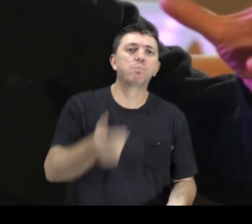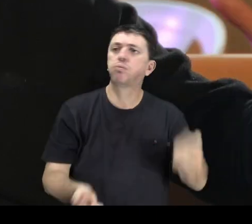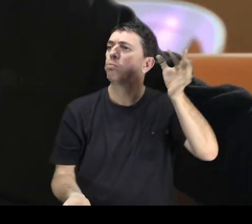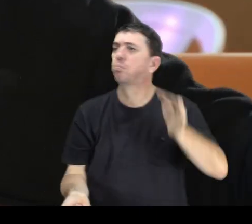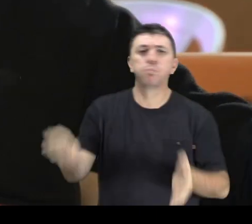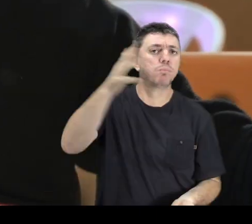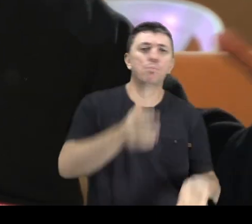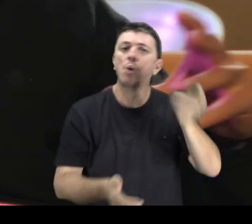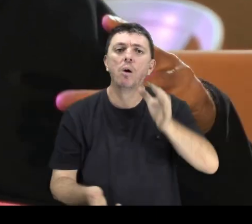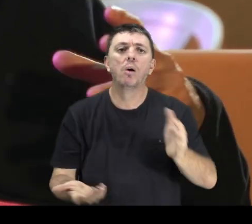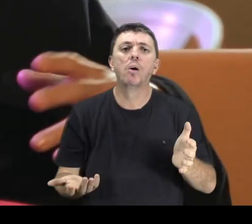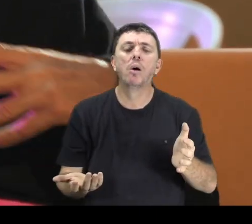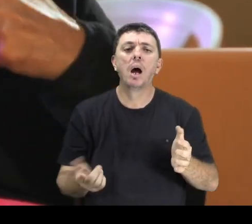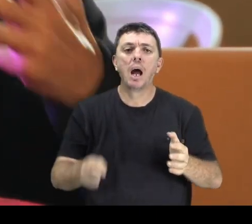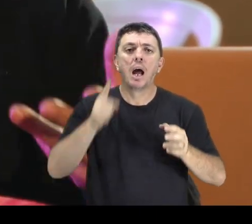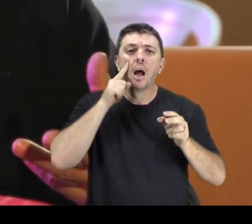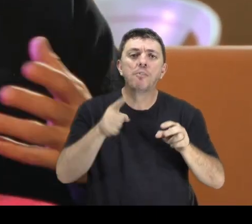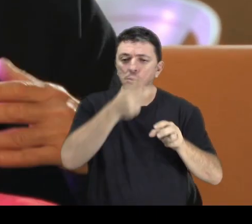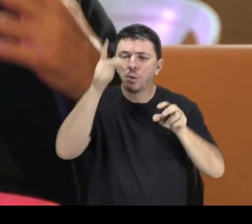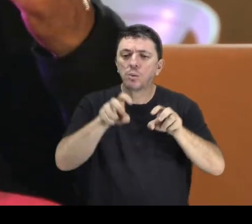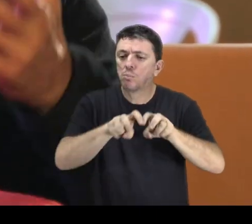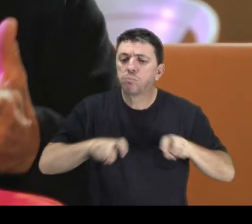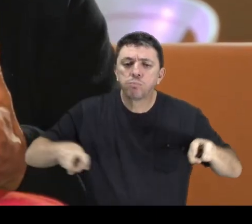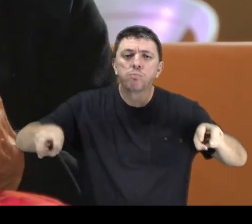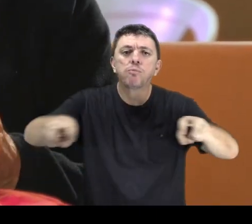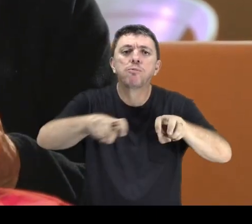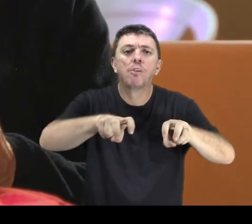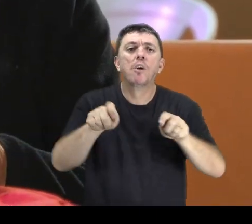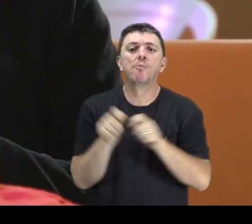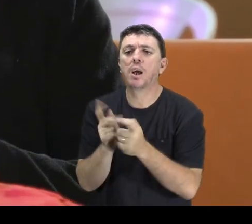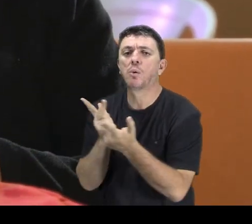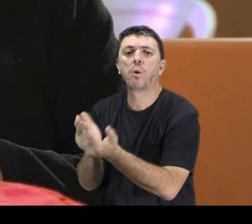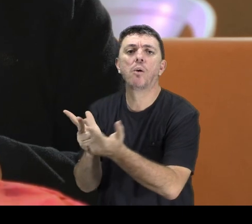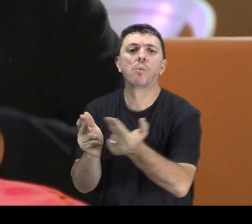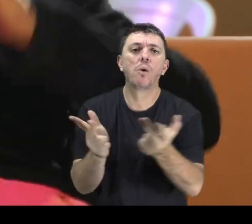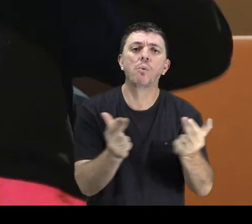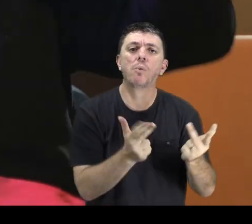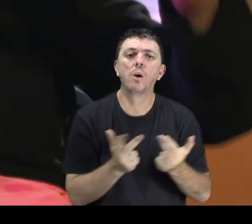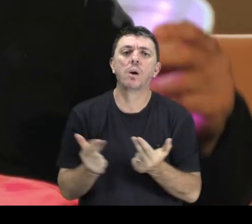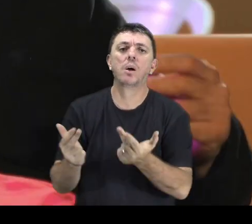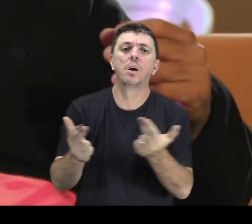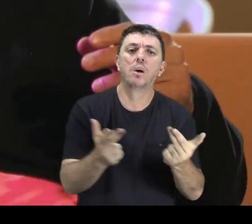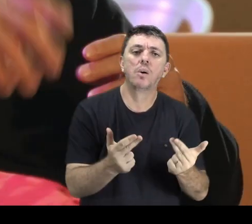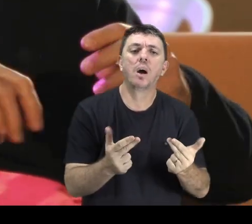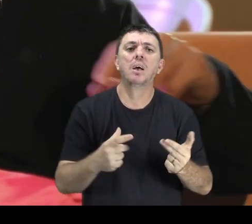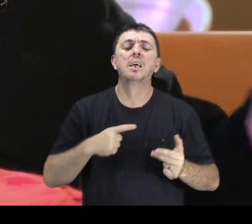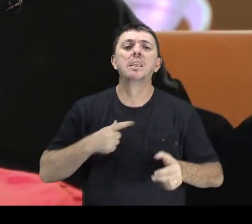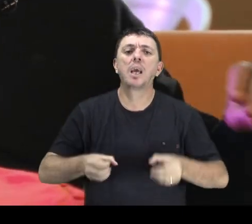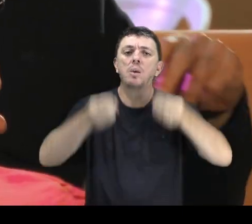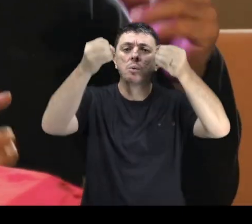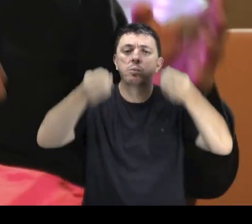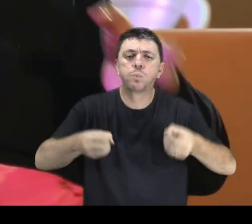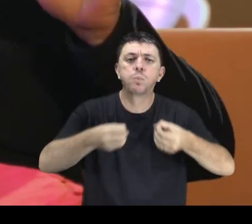a ver em volta, tinha um monte de gente fazendo um monte de coisa ao mesmo tempo. E gente faltando, gente no trapézio, gente